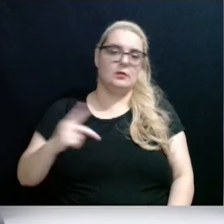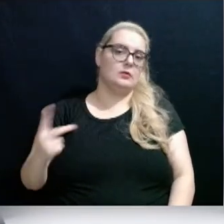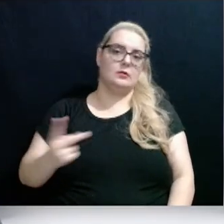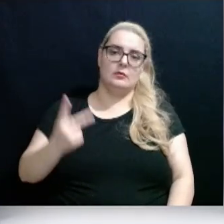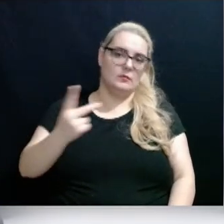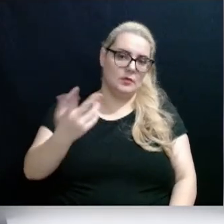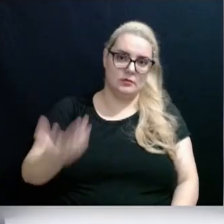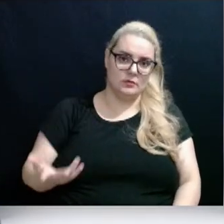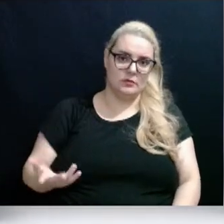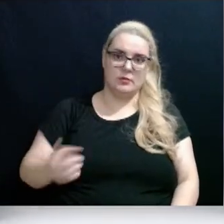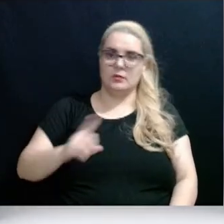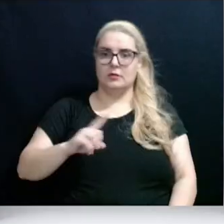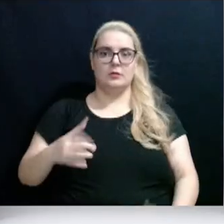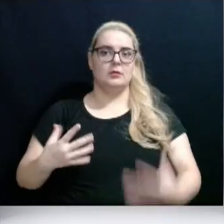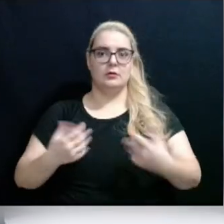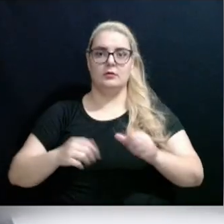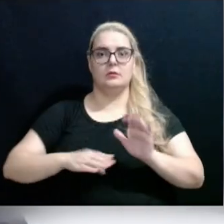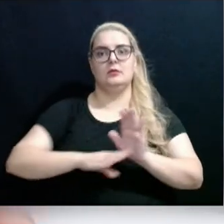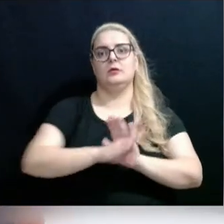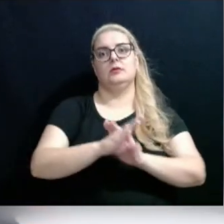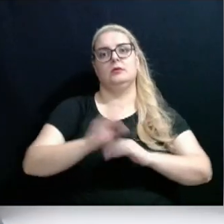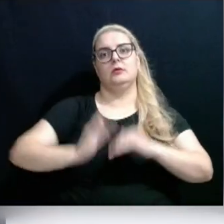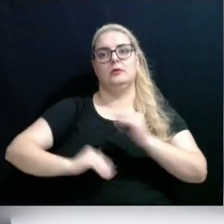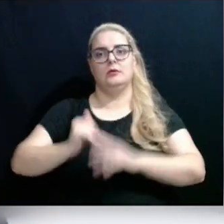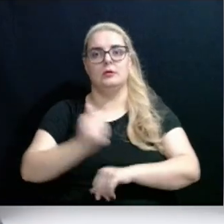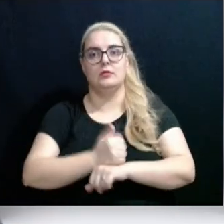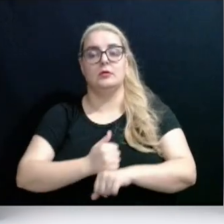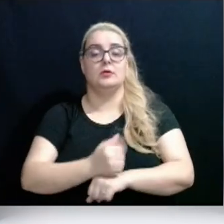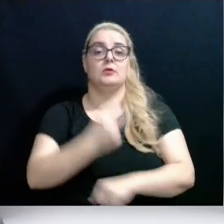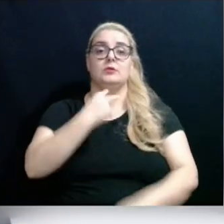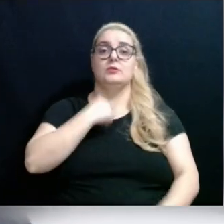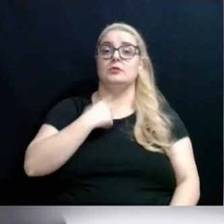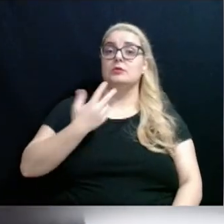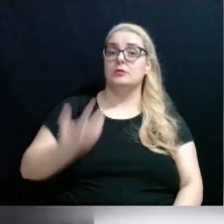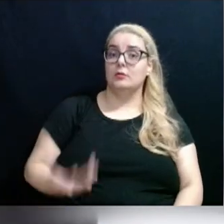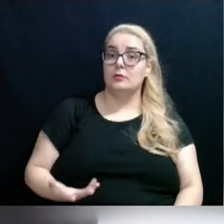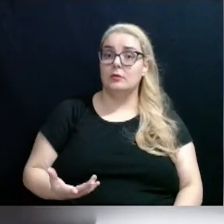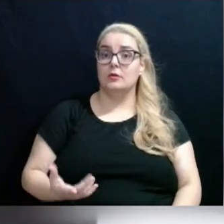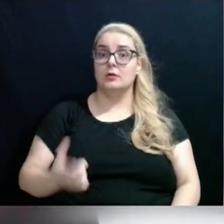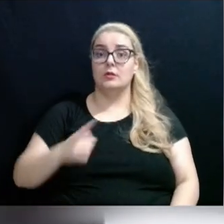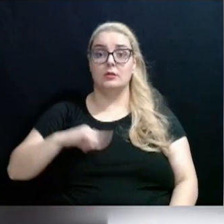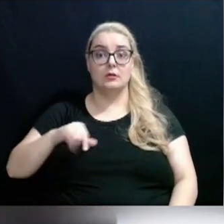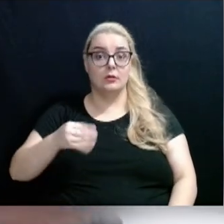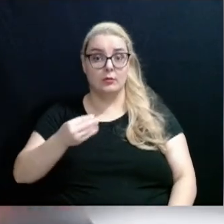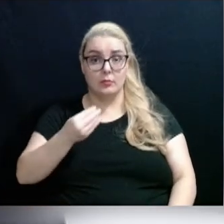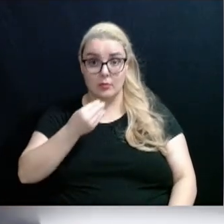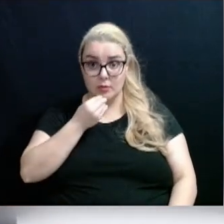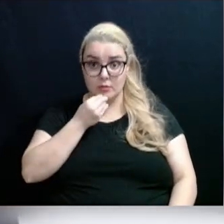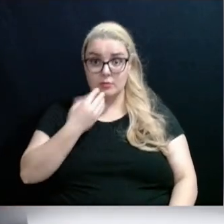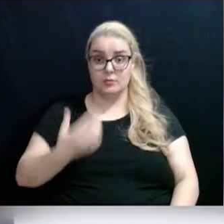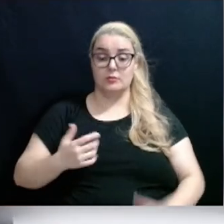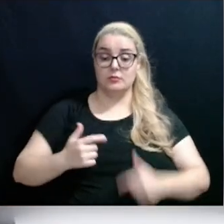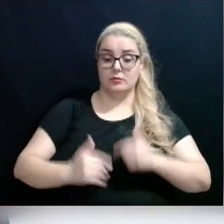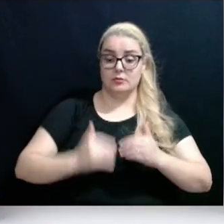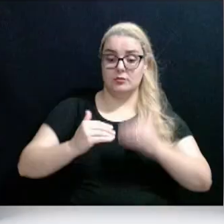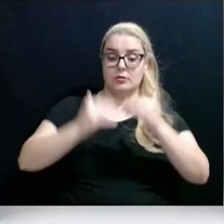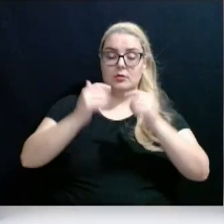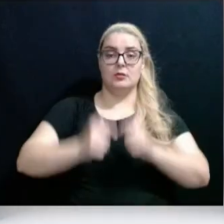não ascensão na carreira, né, de não poder ter oportunidade de crescer dentro